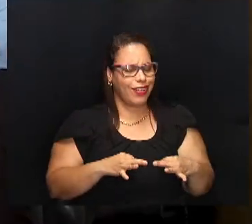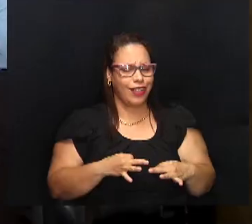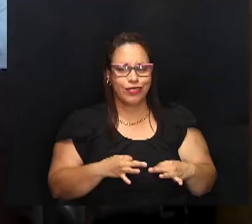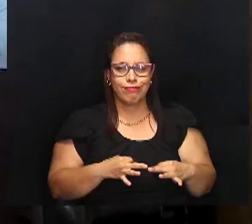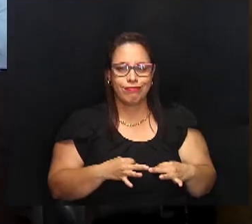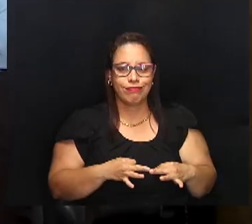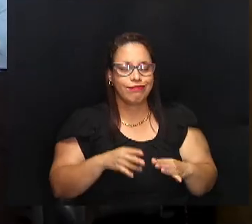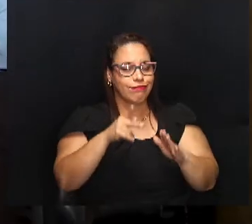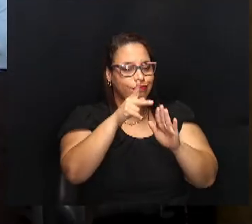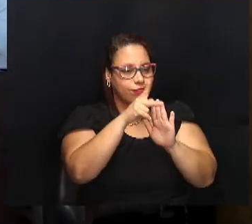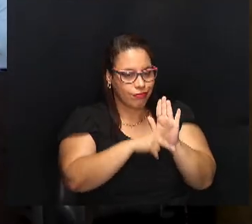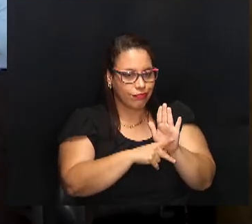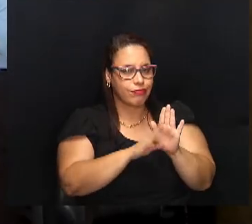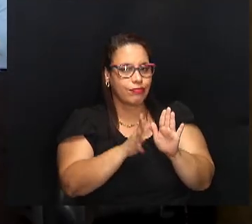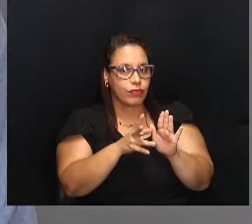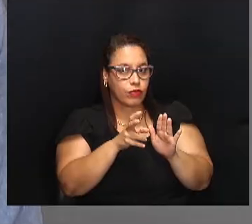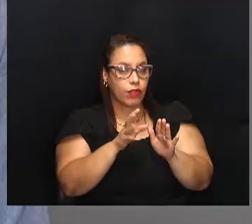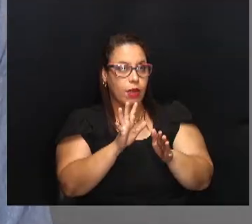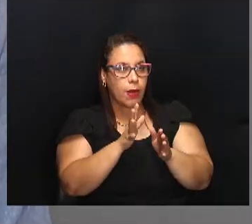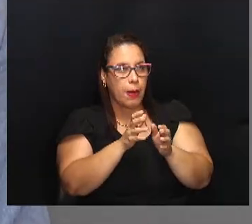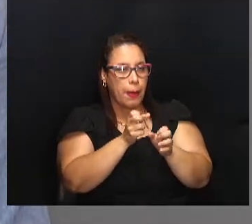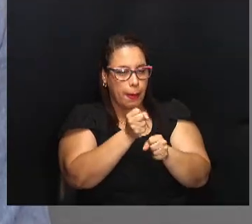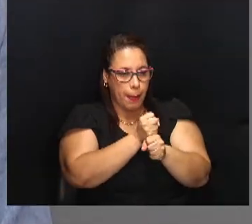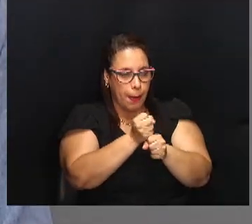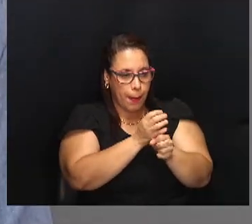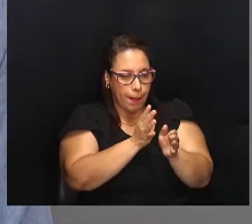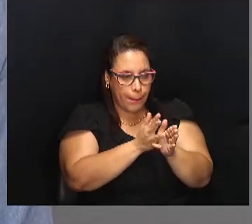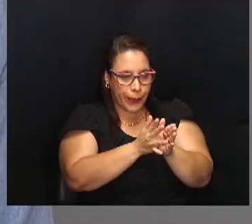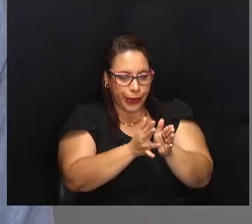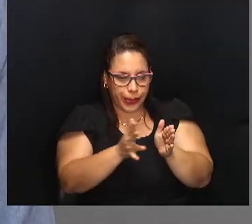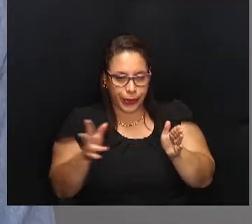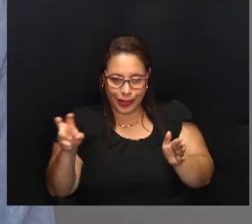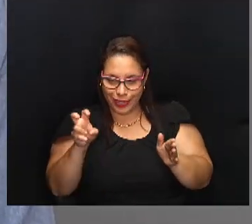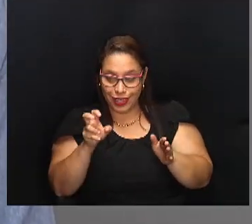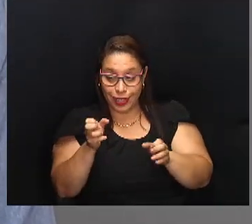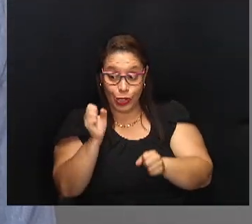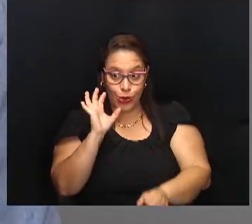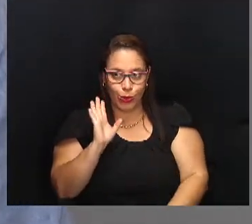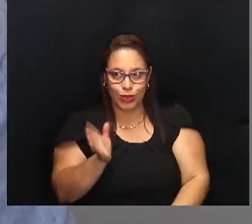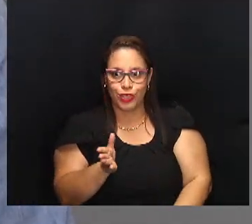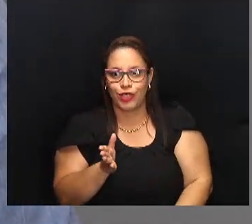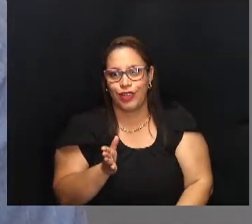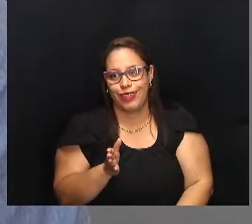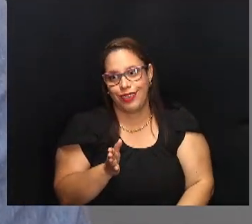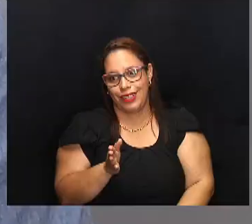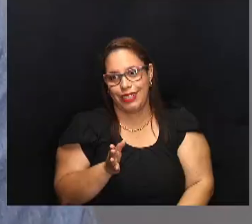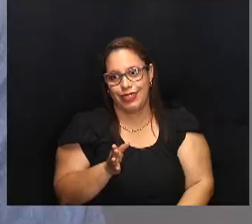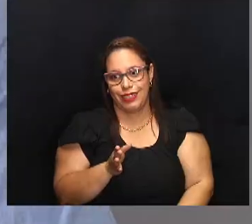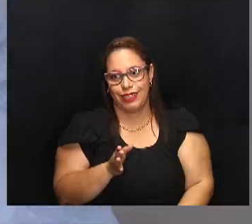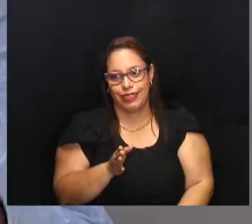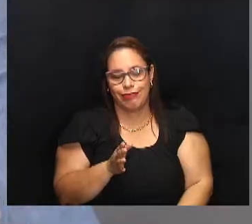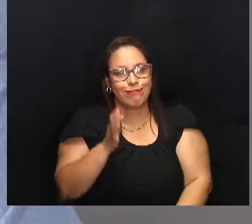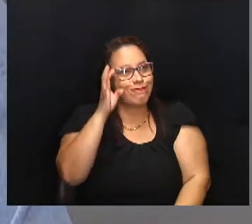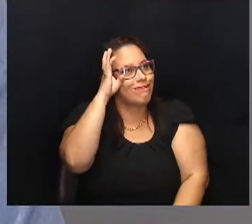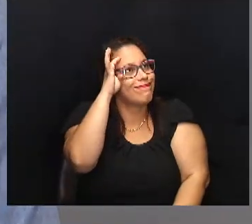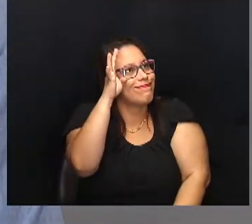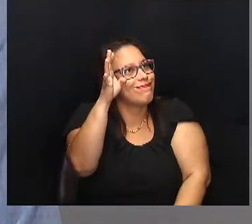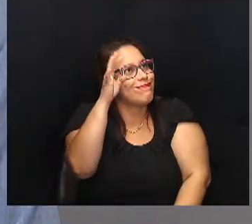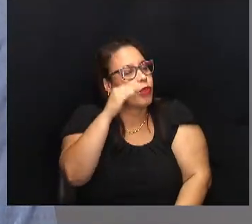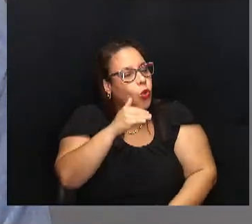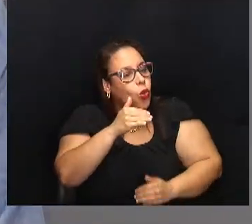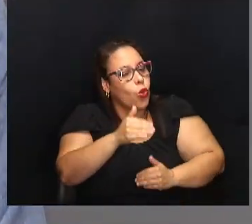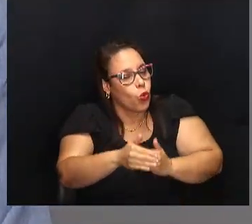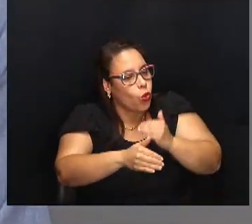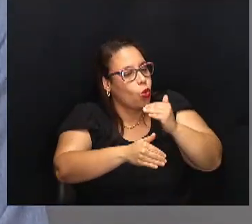Esse projeto ele já tem 5 anos, né? Então, assim, a ideia é que a gente realmente